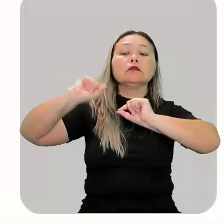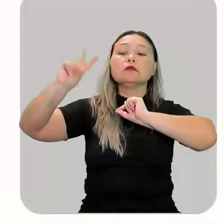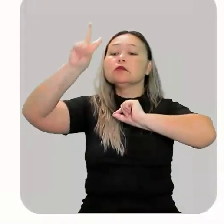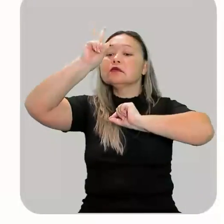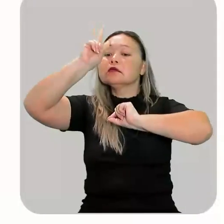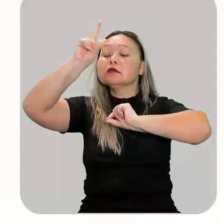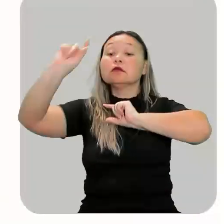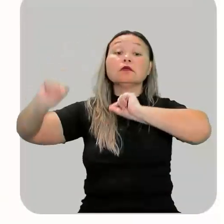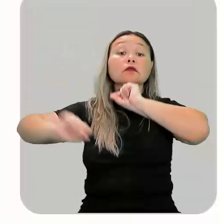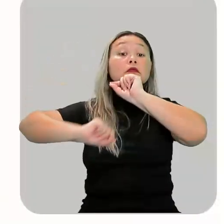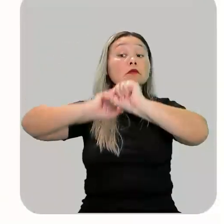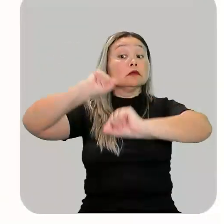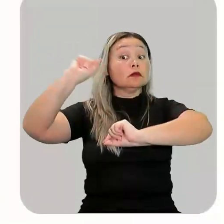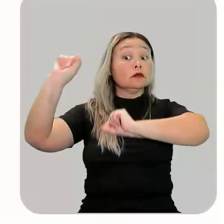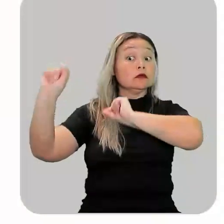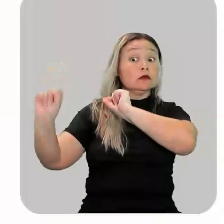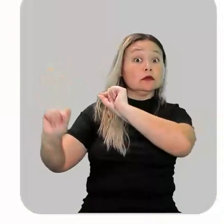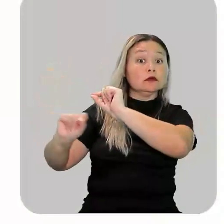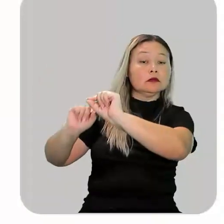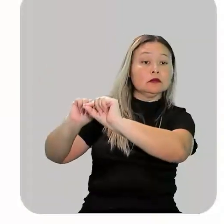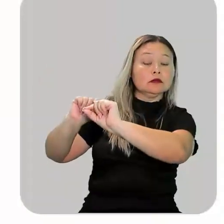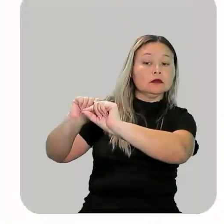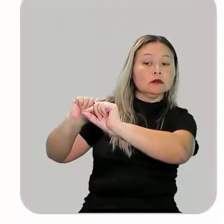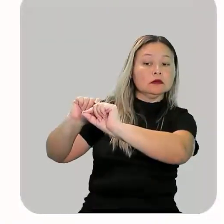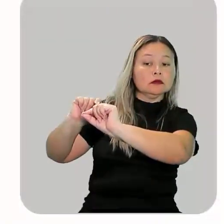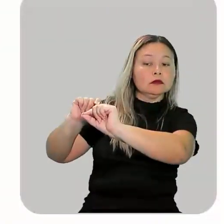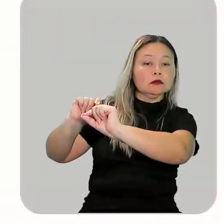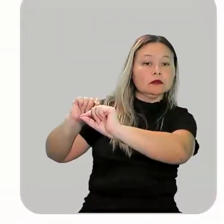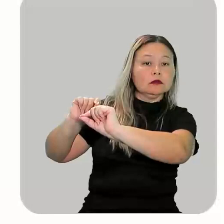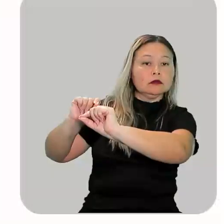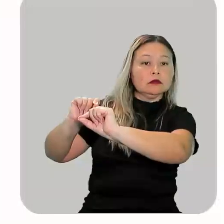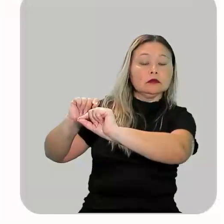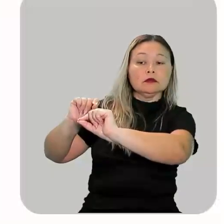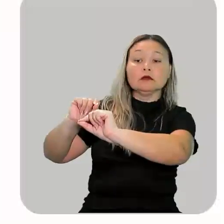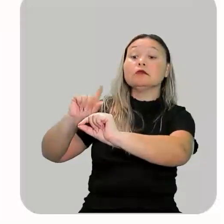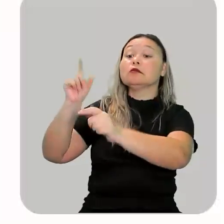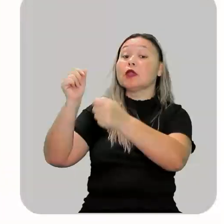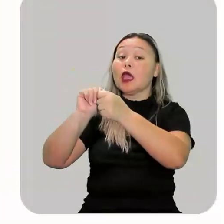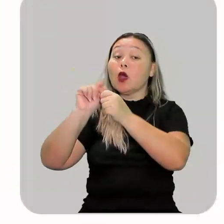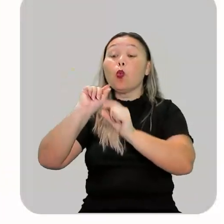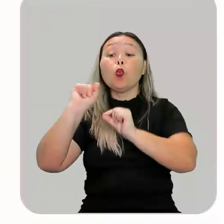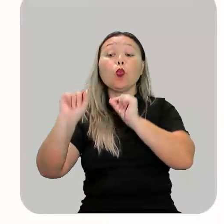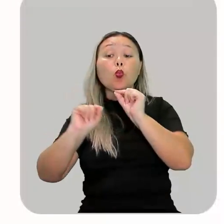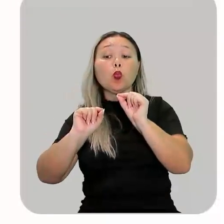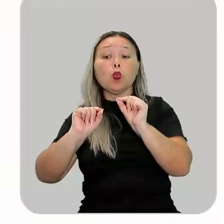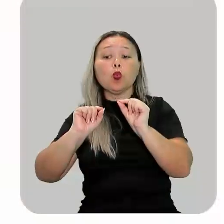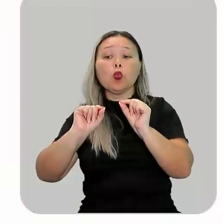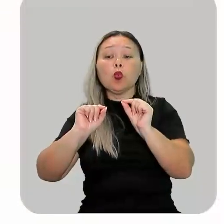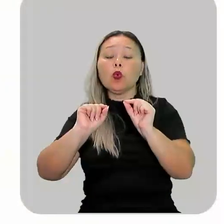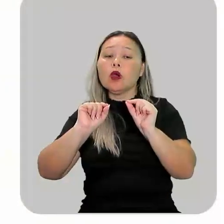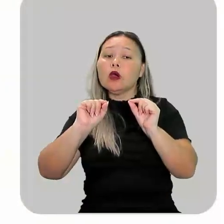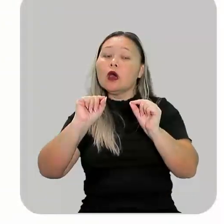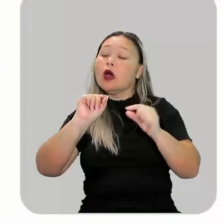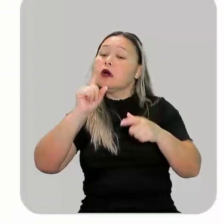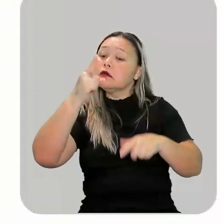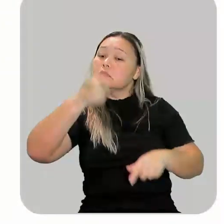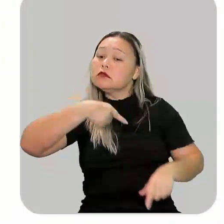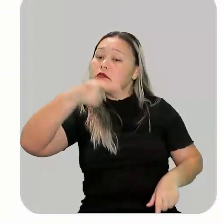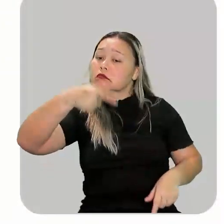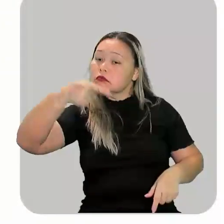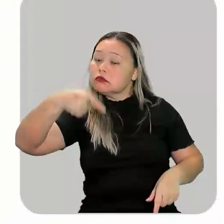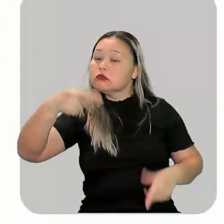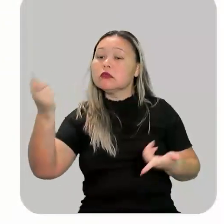pouquinho sobre... Olha lá, vamos entender como funciona. A parte que nós trabalhamos, né? Estatística. Nós trabalhamos a parte